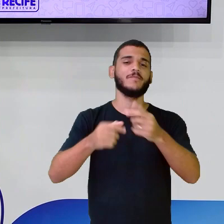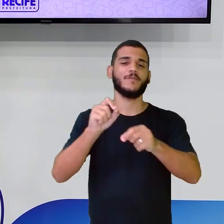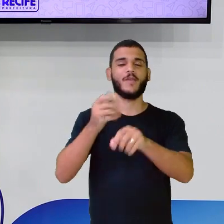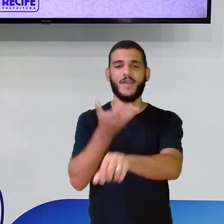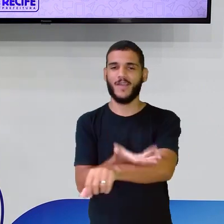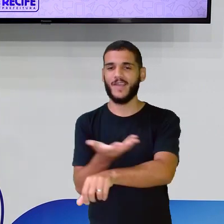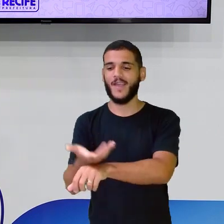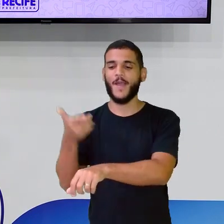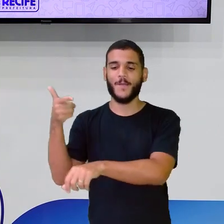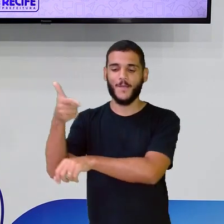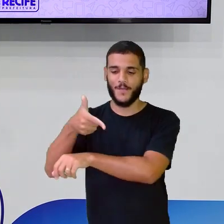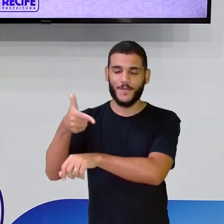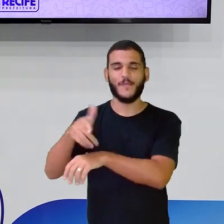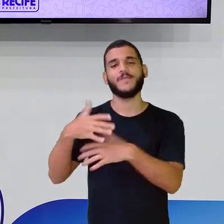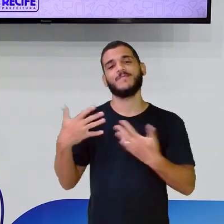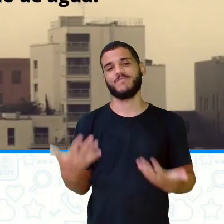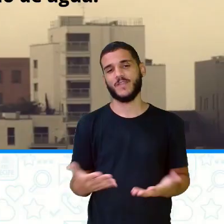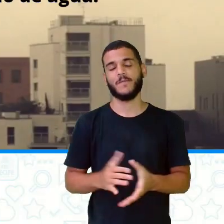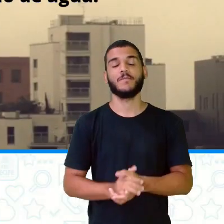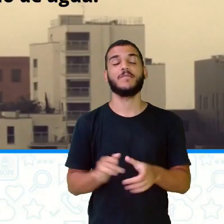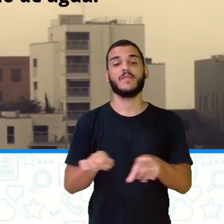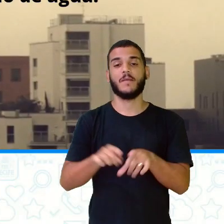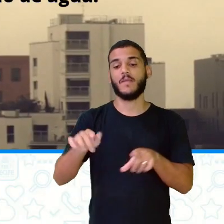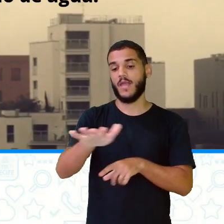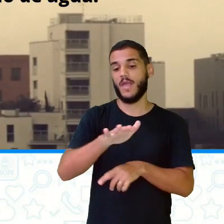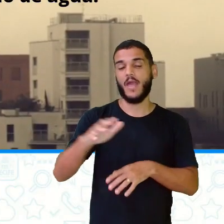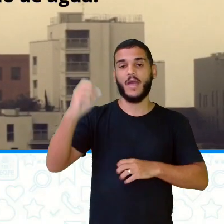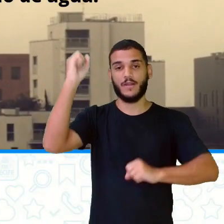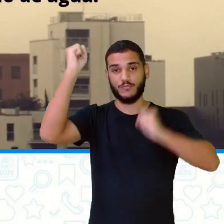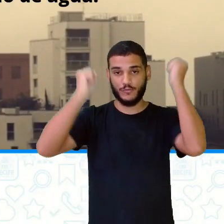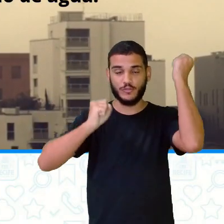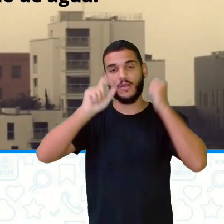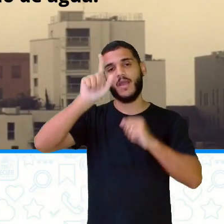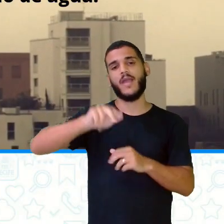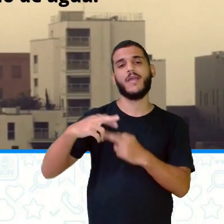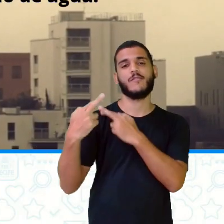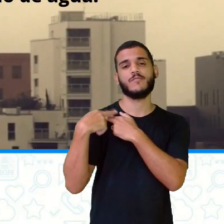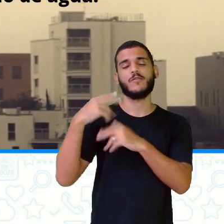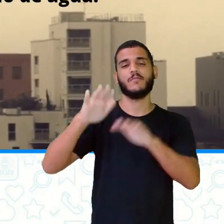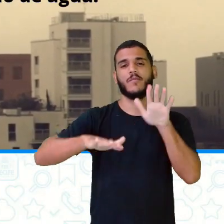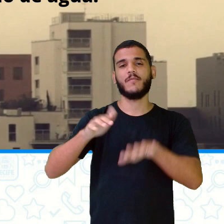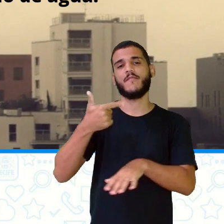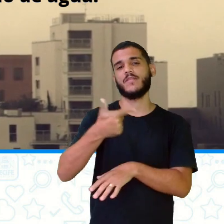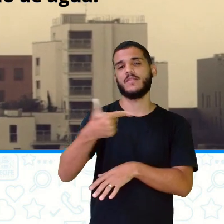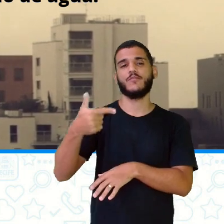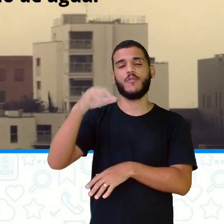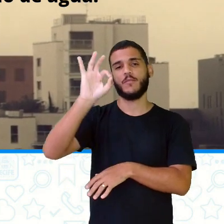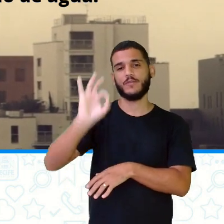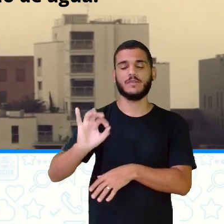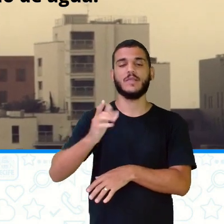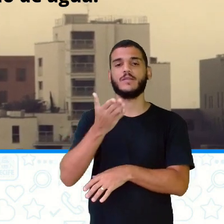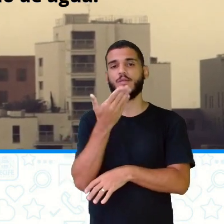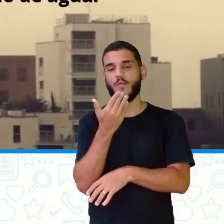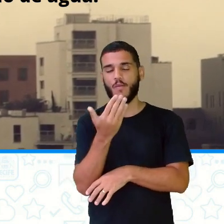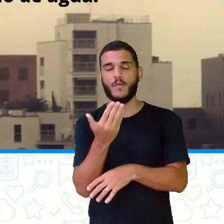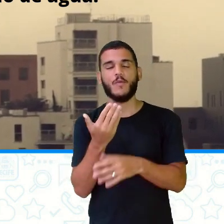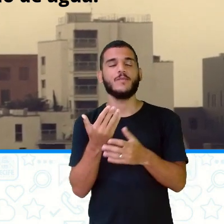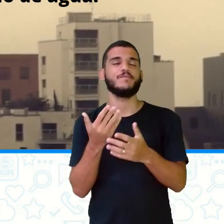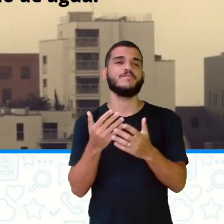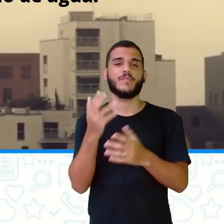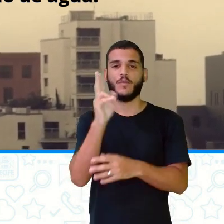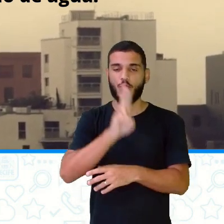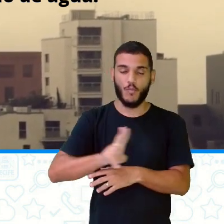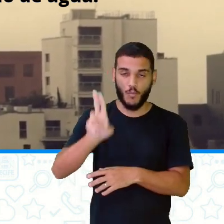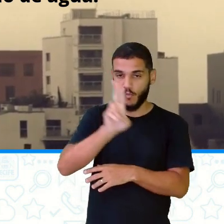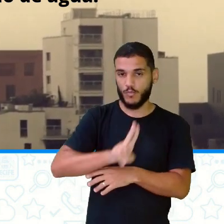irrigação também. O setor industrial é responsável por aproximadamente 22% do consumo de água.